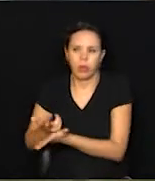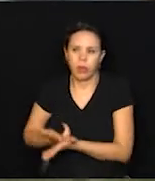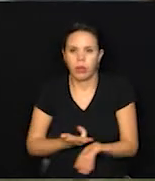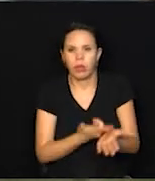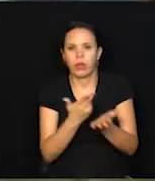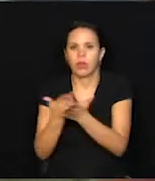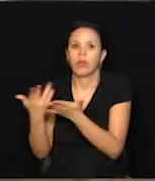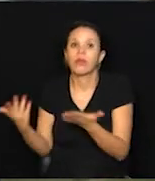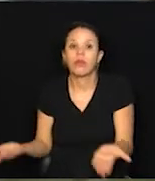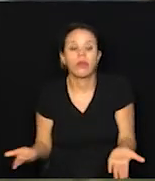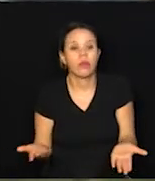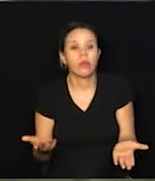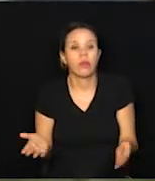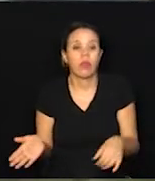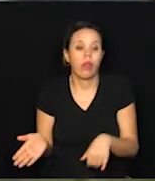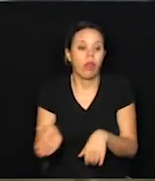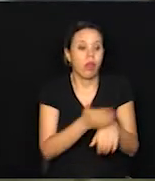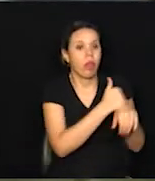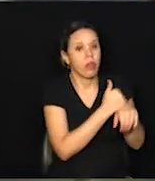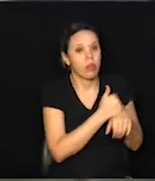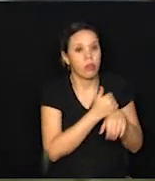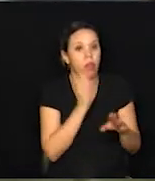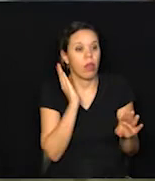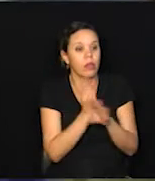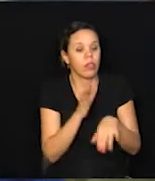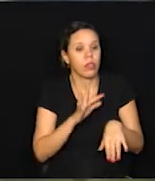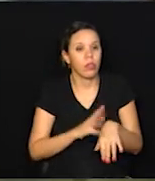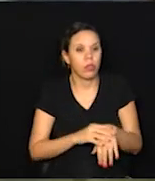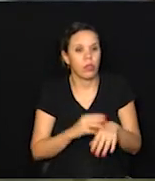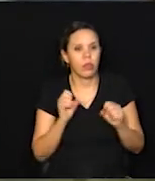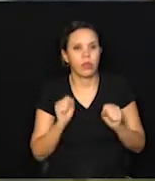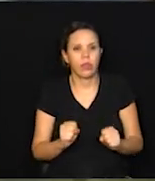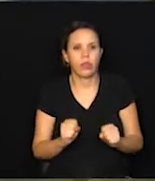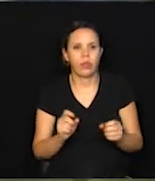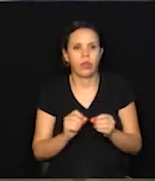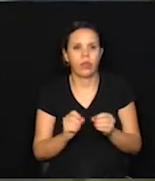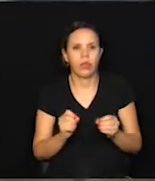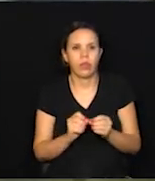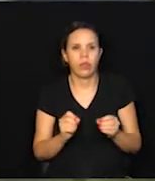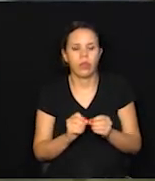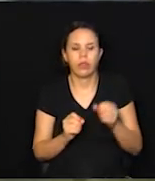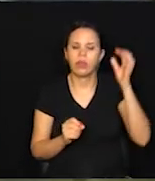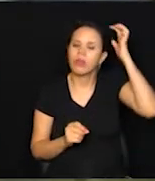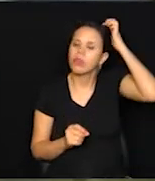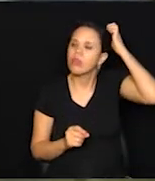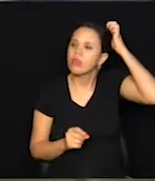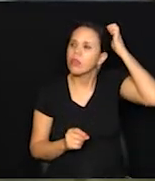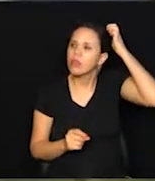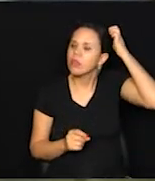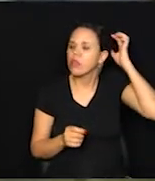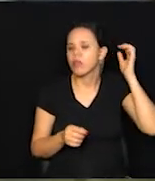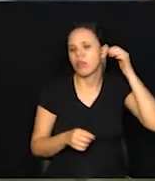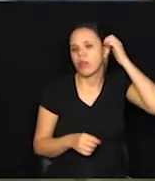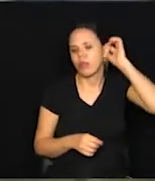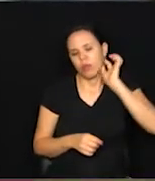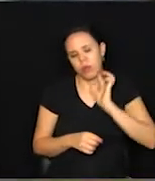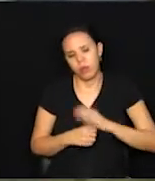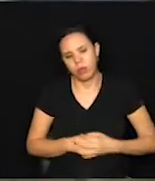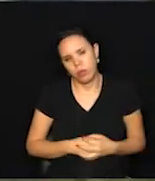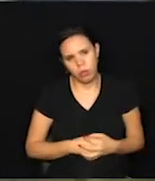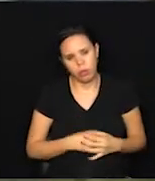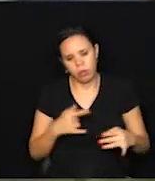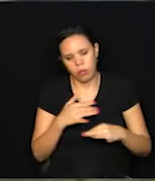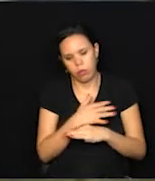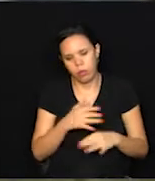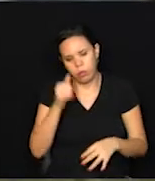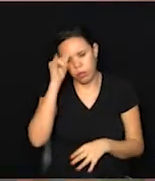quanto mais cedo ela detectar a doença e poder fazer aí a restrição da circulação